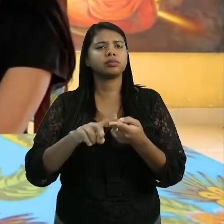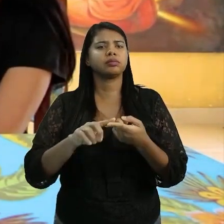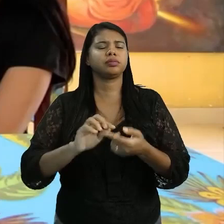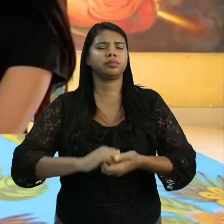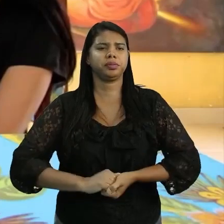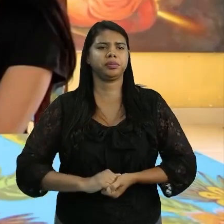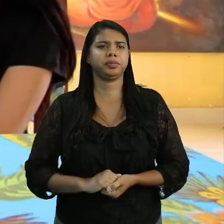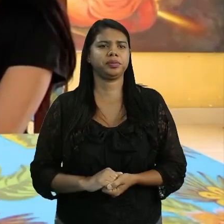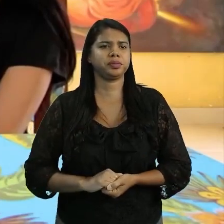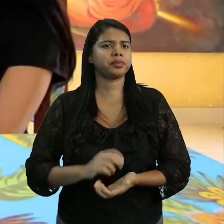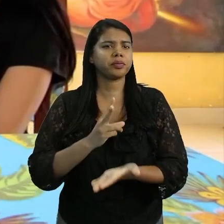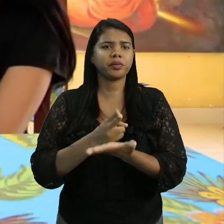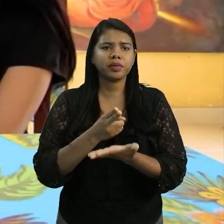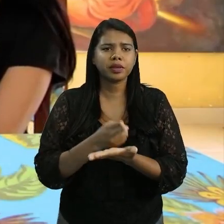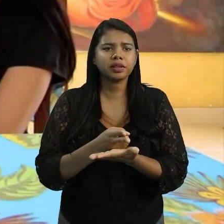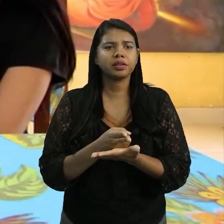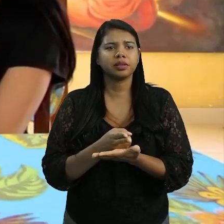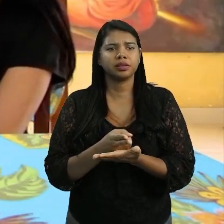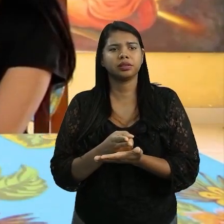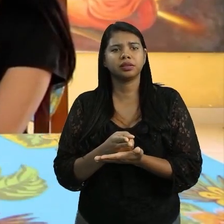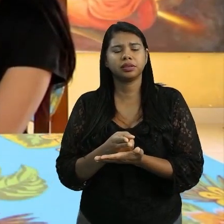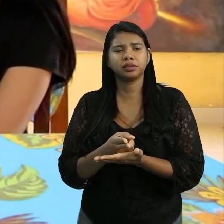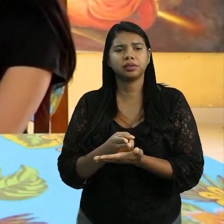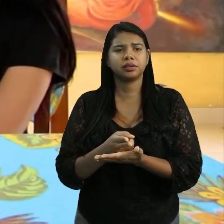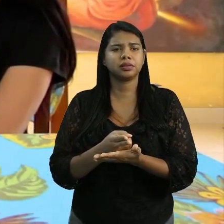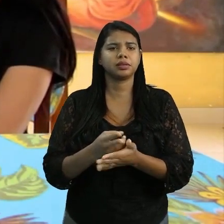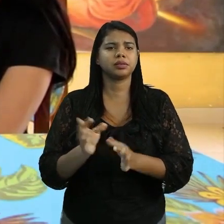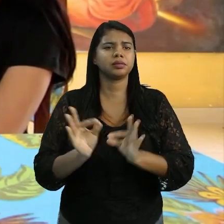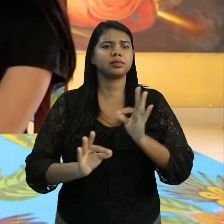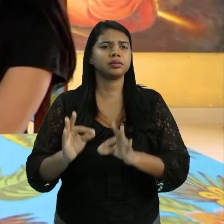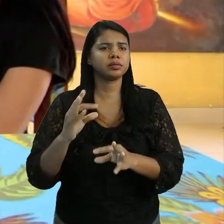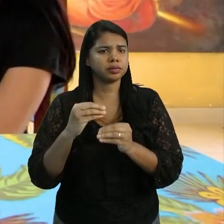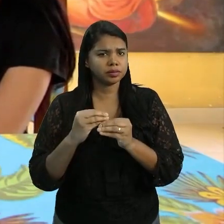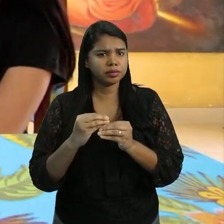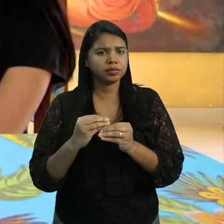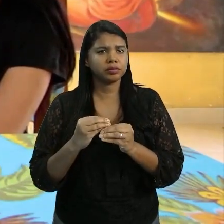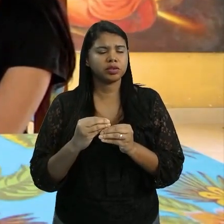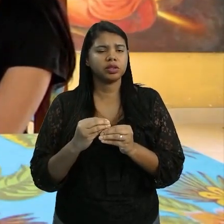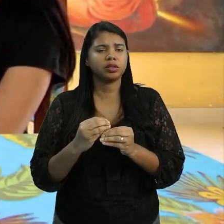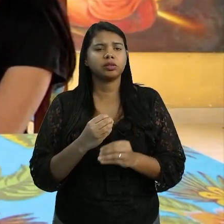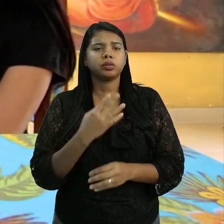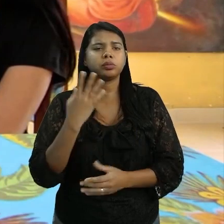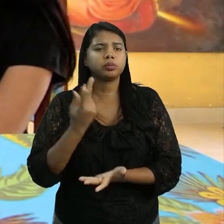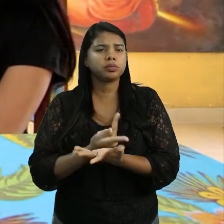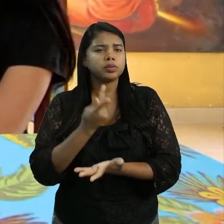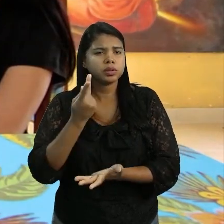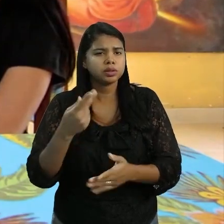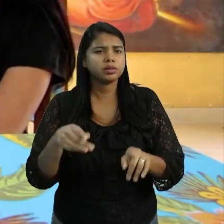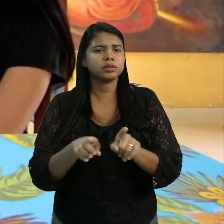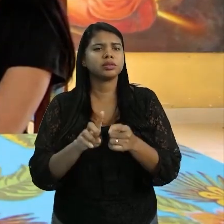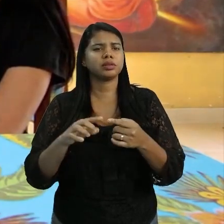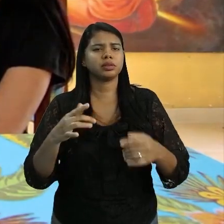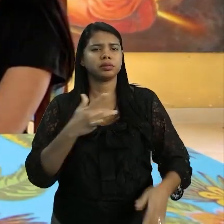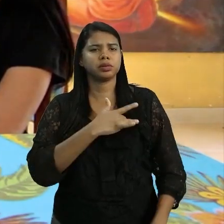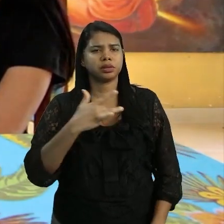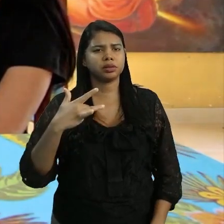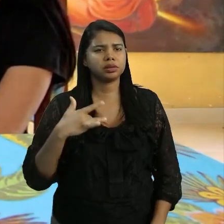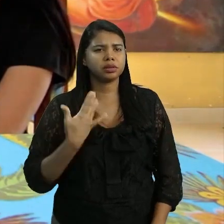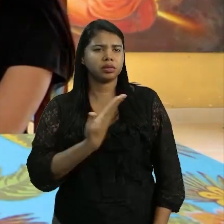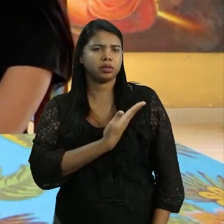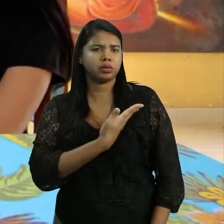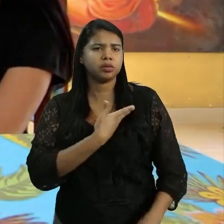exemplo, a maioria do cuscuz que vende no supermercado é transgênico. Isso. E aí a gente opta para comprar